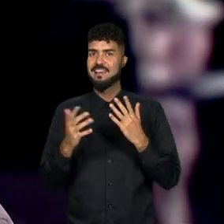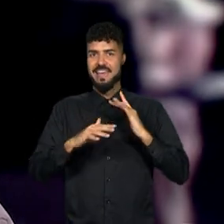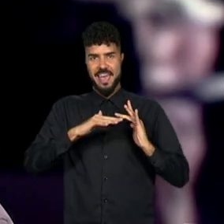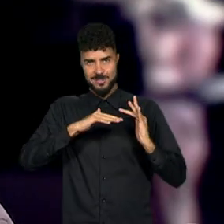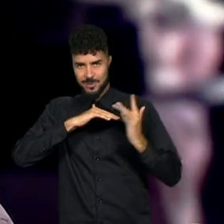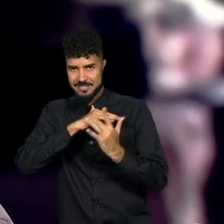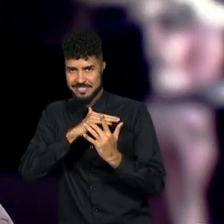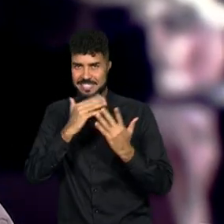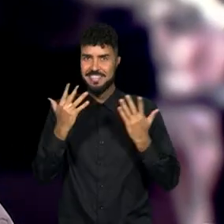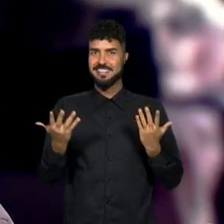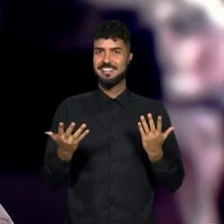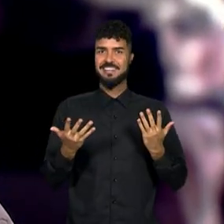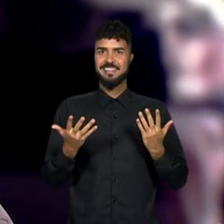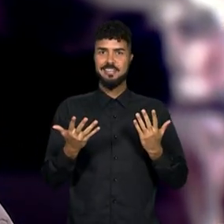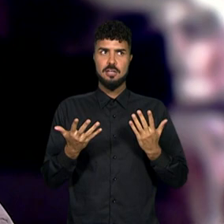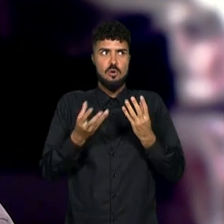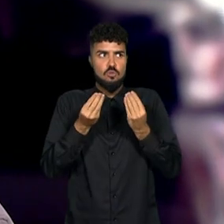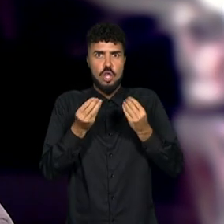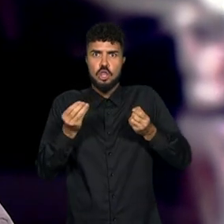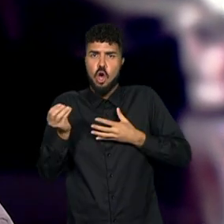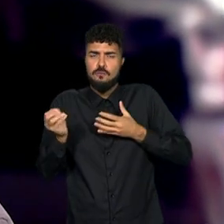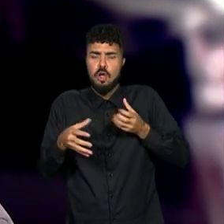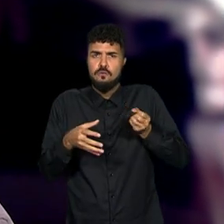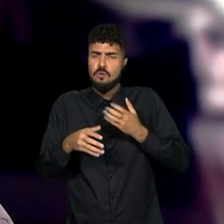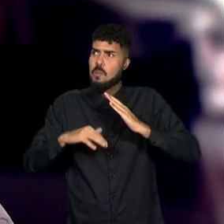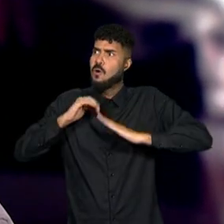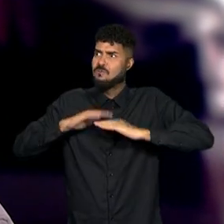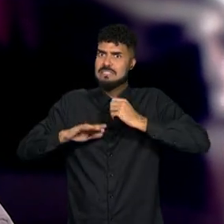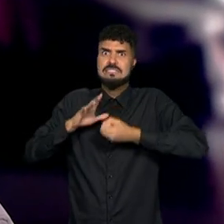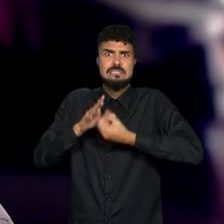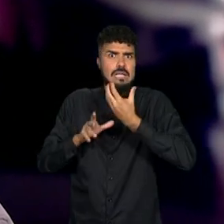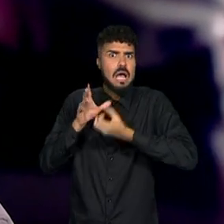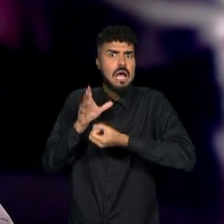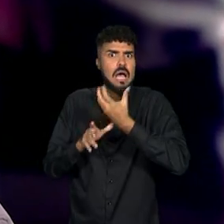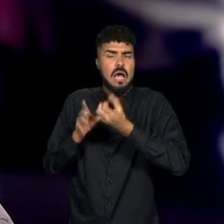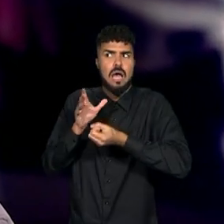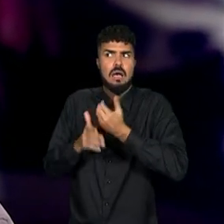não é? Muitas novas profissões estão